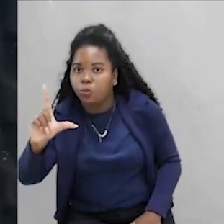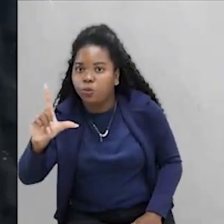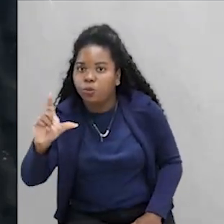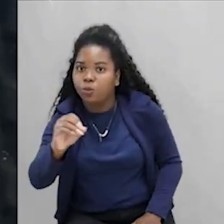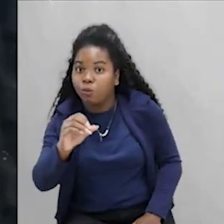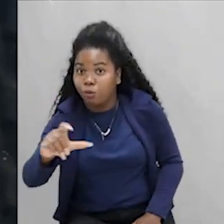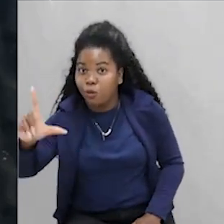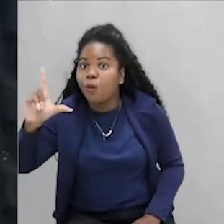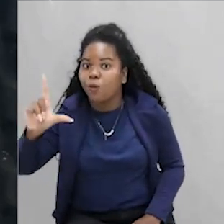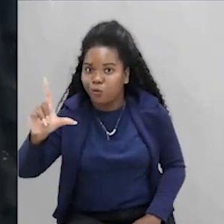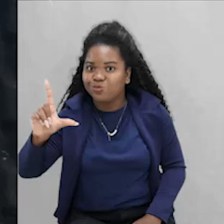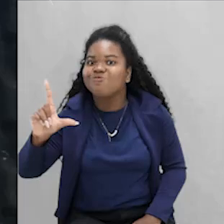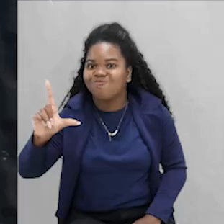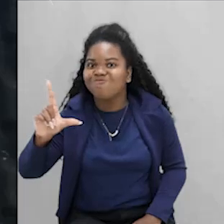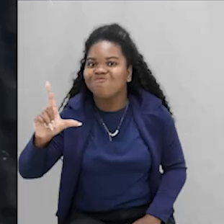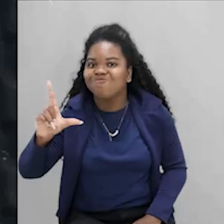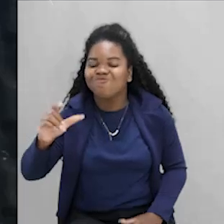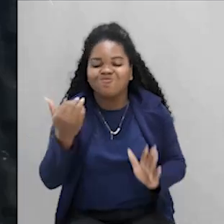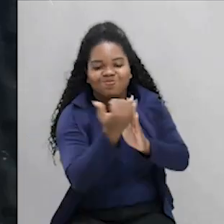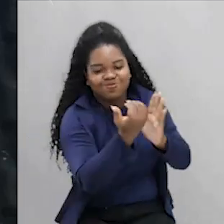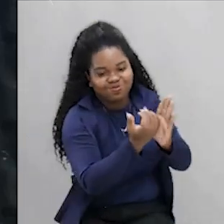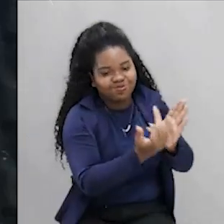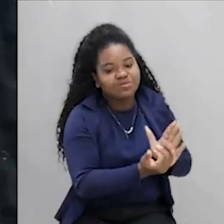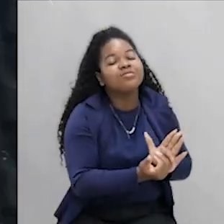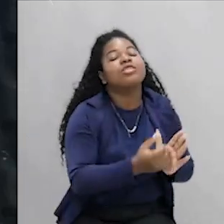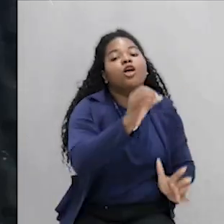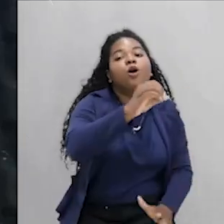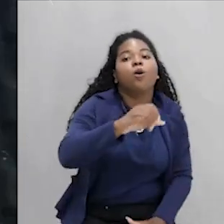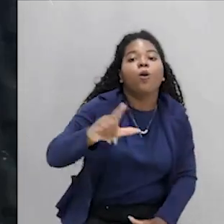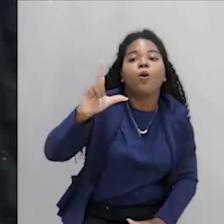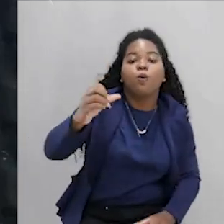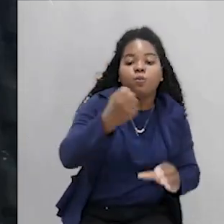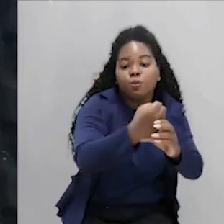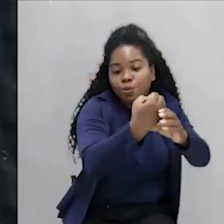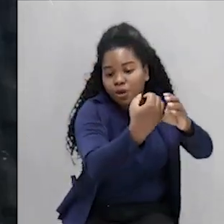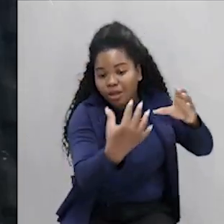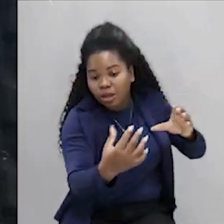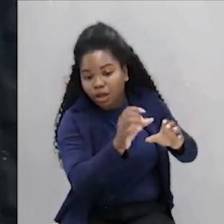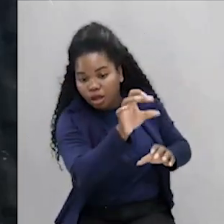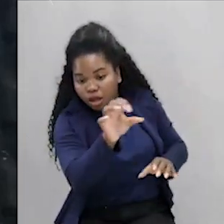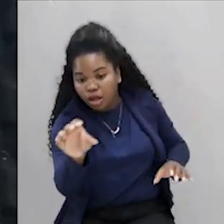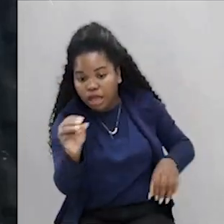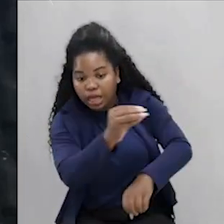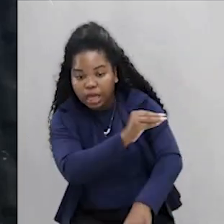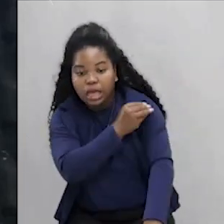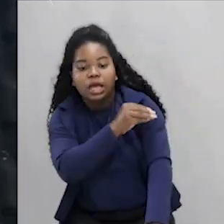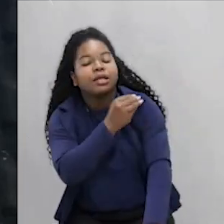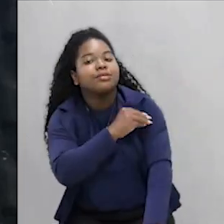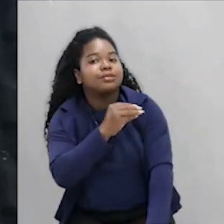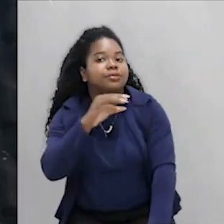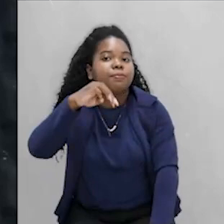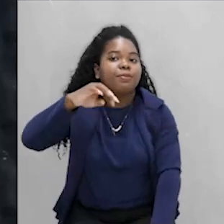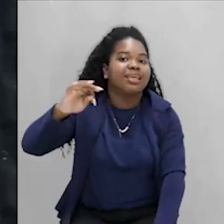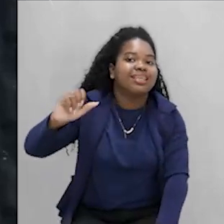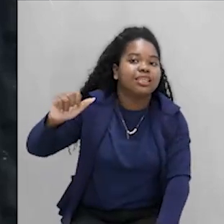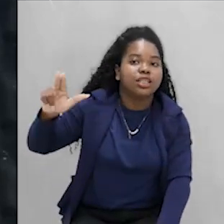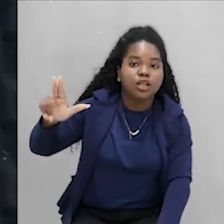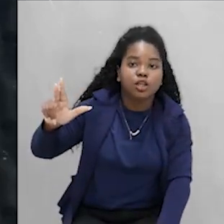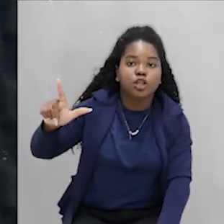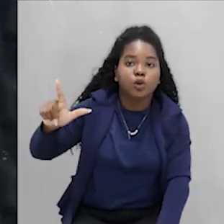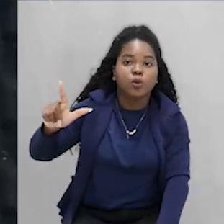vou ter a terminação ol para caracterizar os álcools metanol é álcool